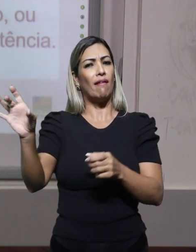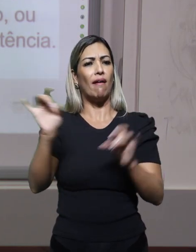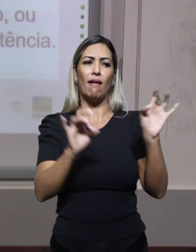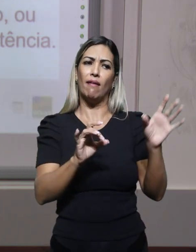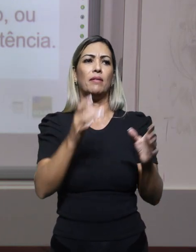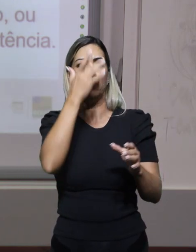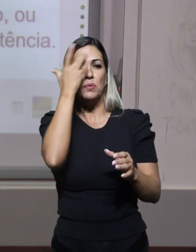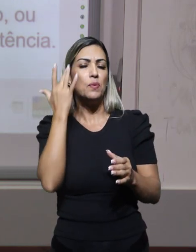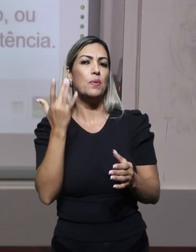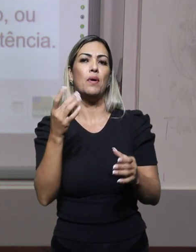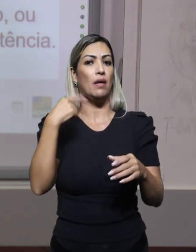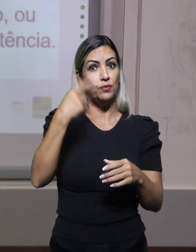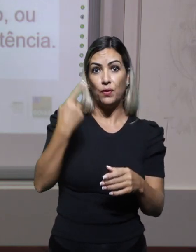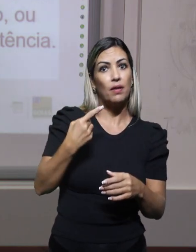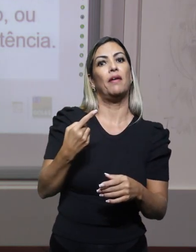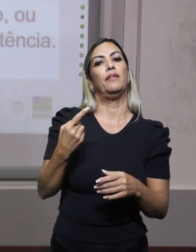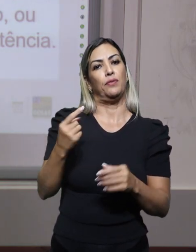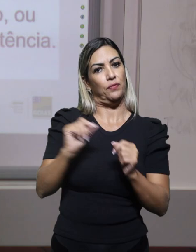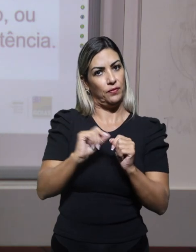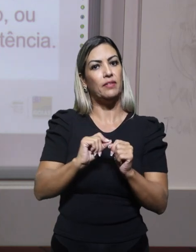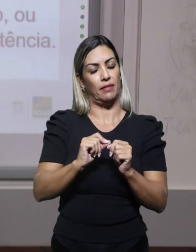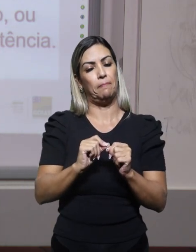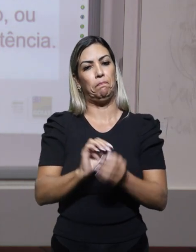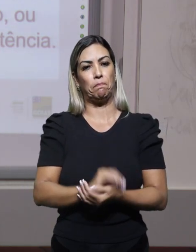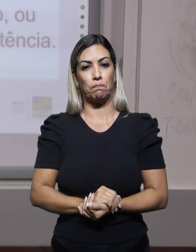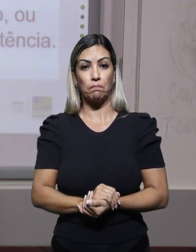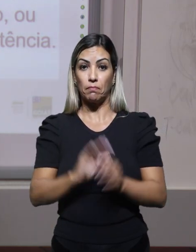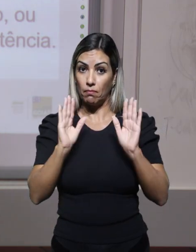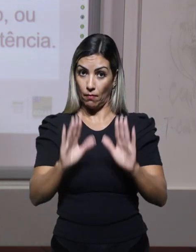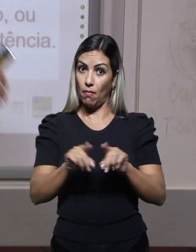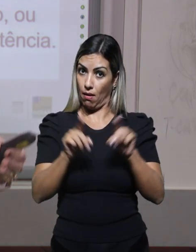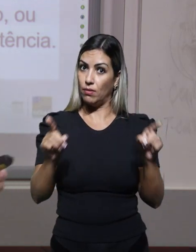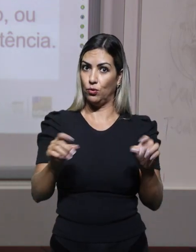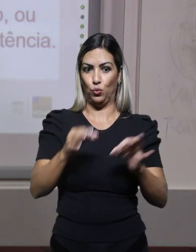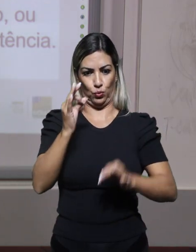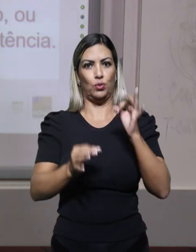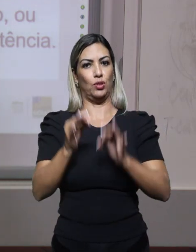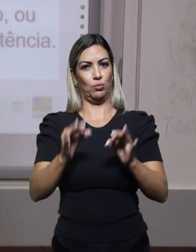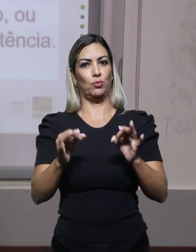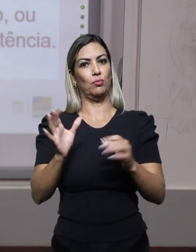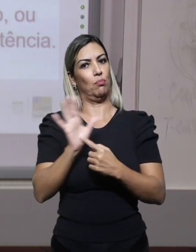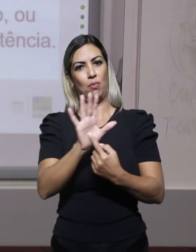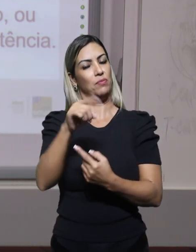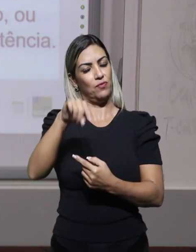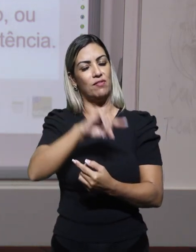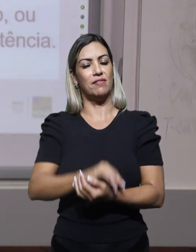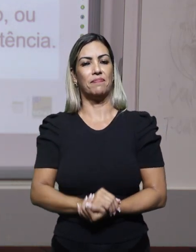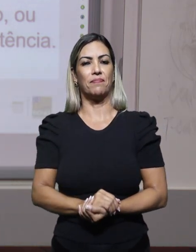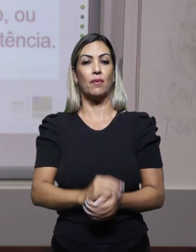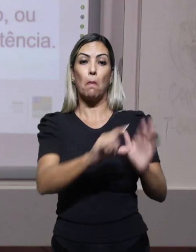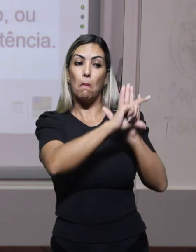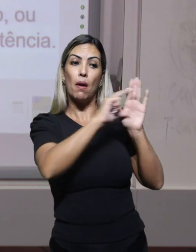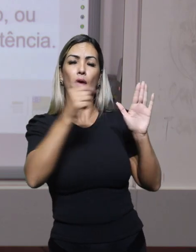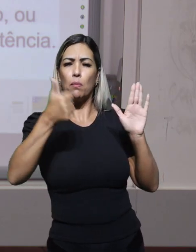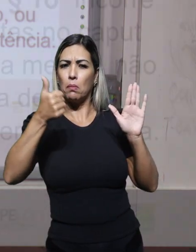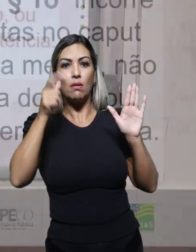cada defensora ou advogado fizer ali no caso. Mas juridicamente é o que tem para vocês. O